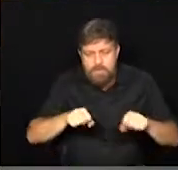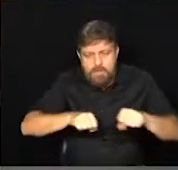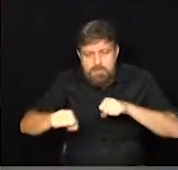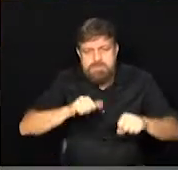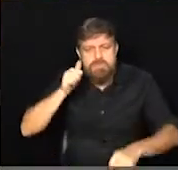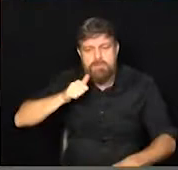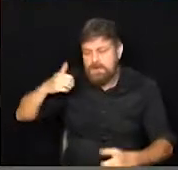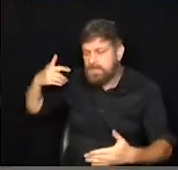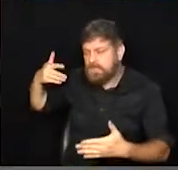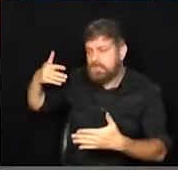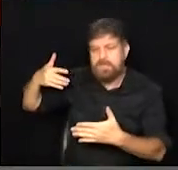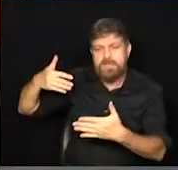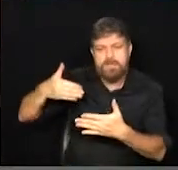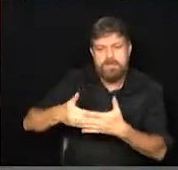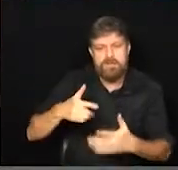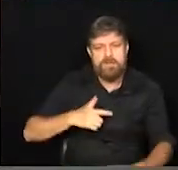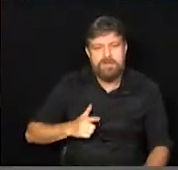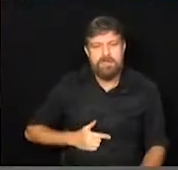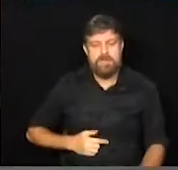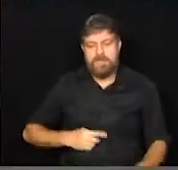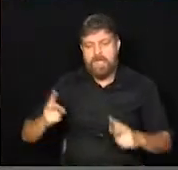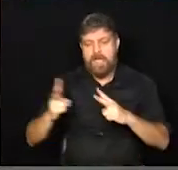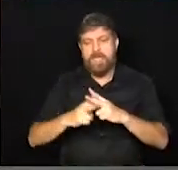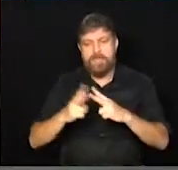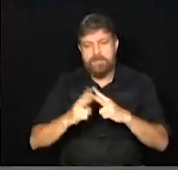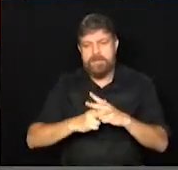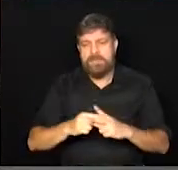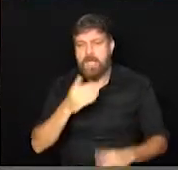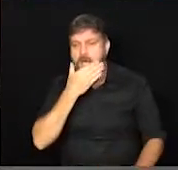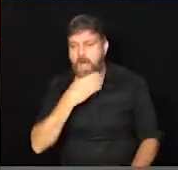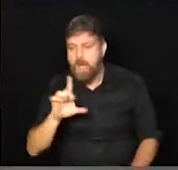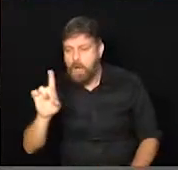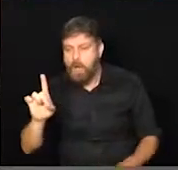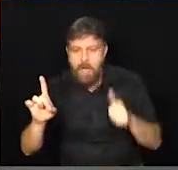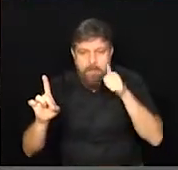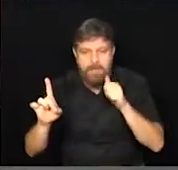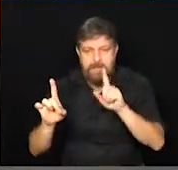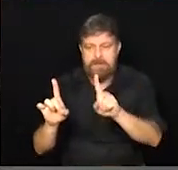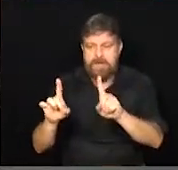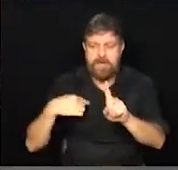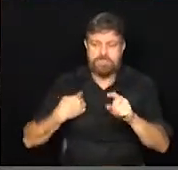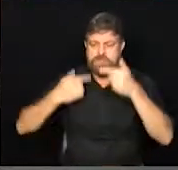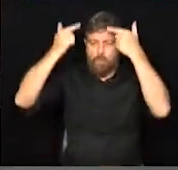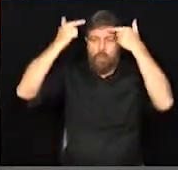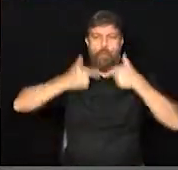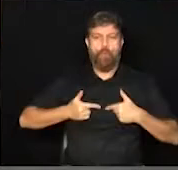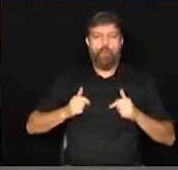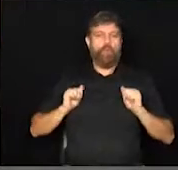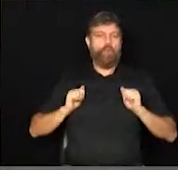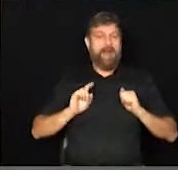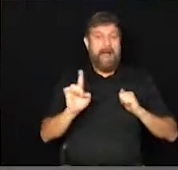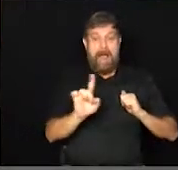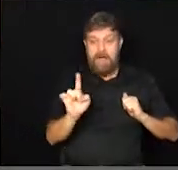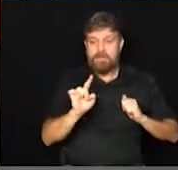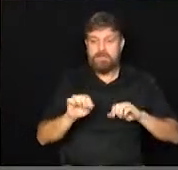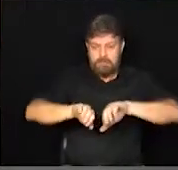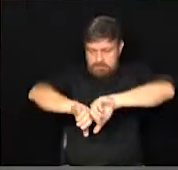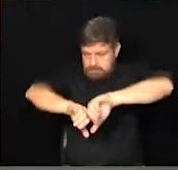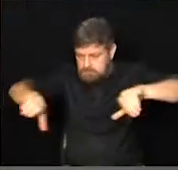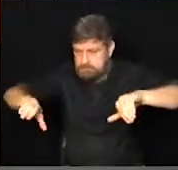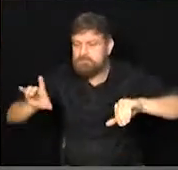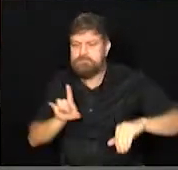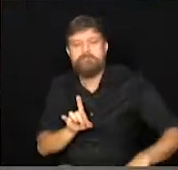história trataram, que é em briga de marido e mulher se mete a colher. Quer dizer, a violência contra a mulher, ela não está apenas na